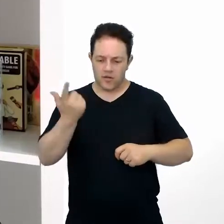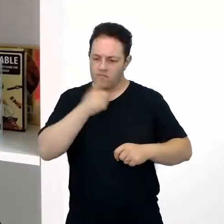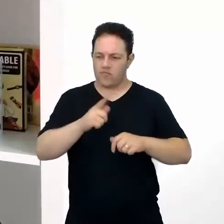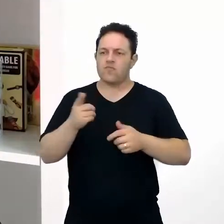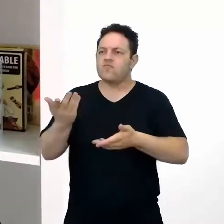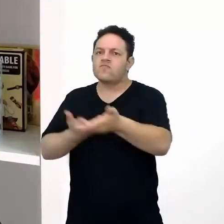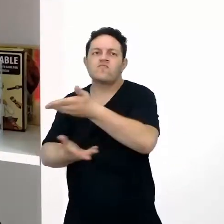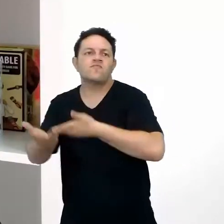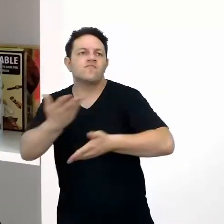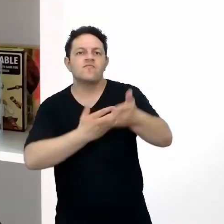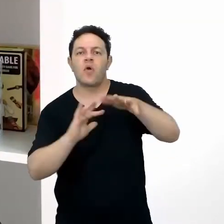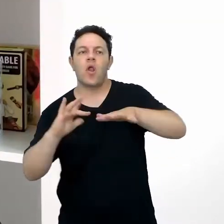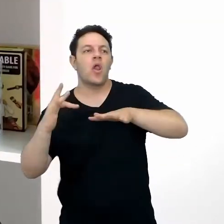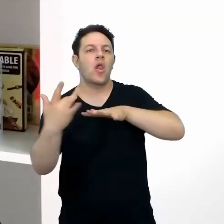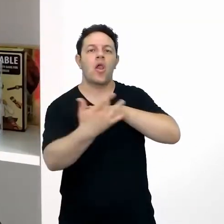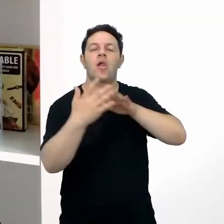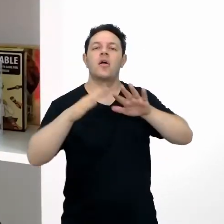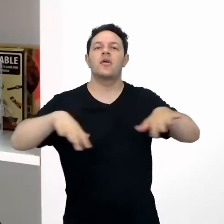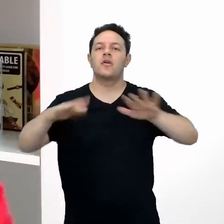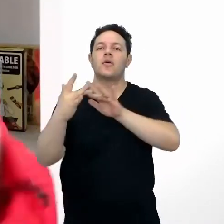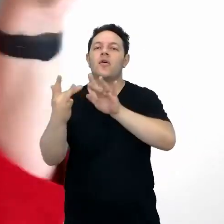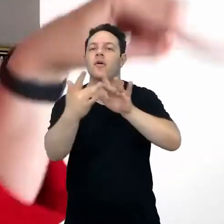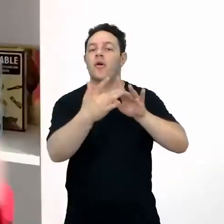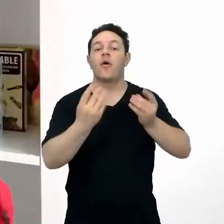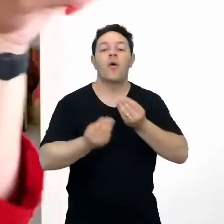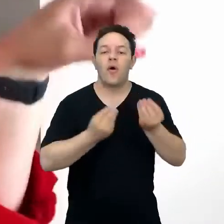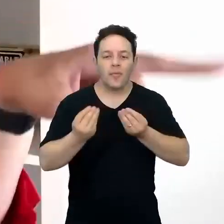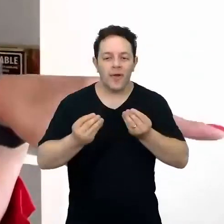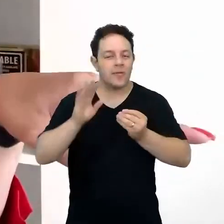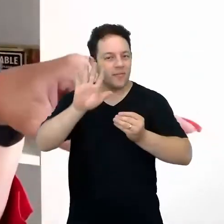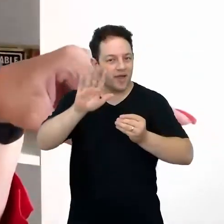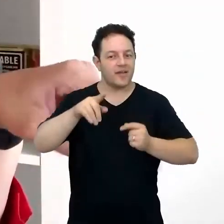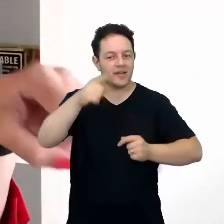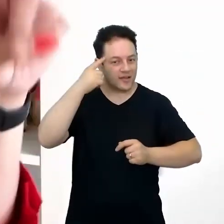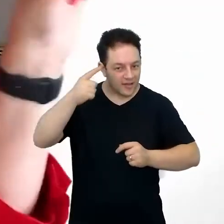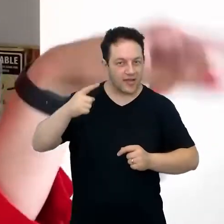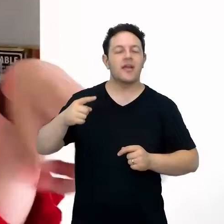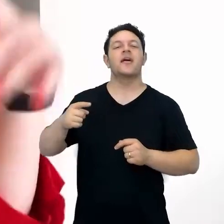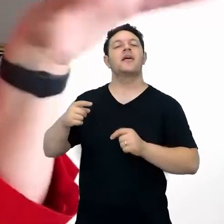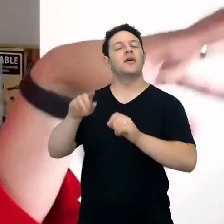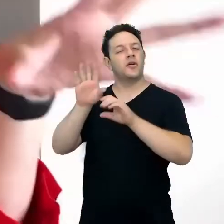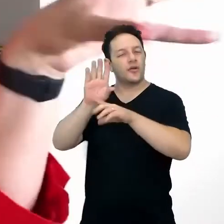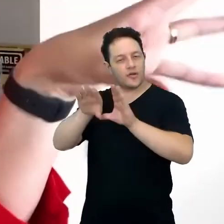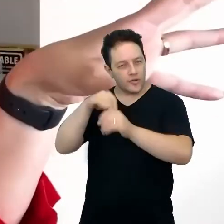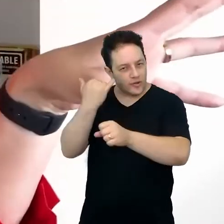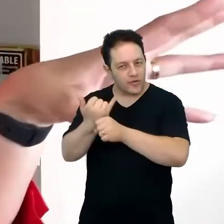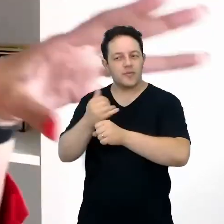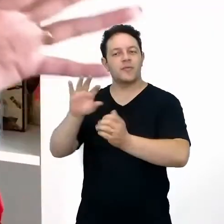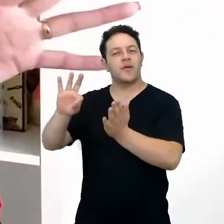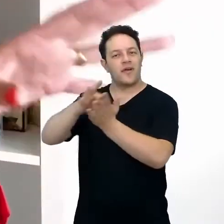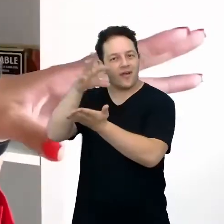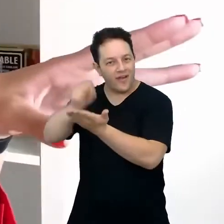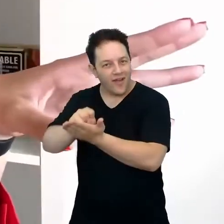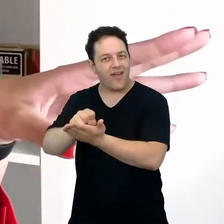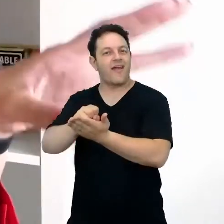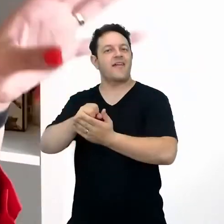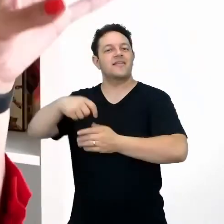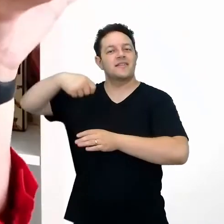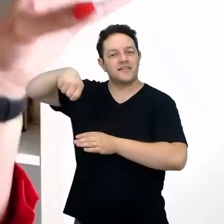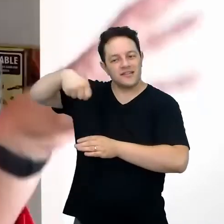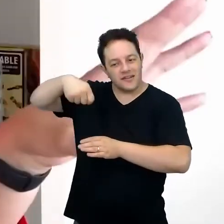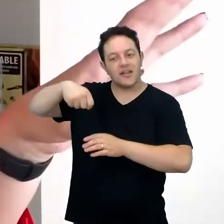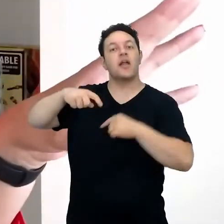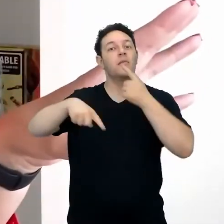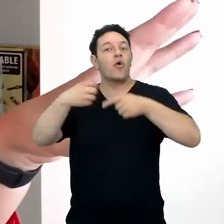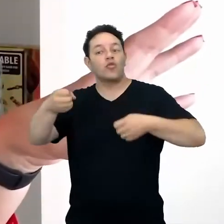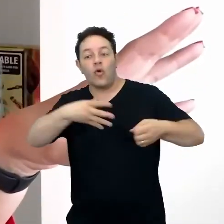networking dentro da empresa que você trabalha. Mas antes, faz aquele ritual todo aqui no YouTube de cadastrar, ativar sininho, porque cada vez mais vai